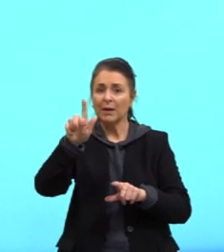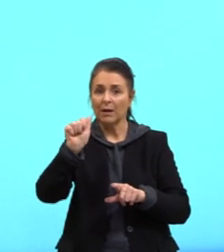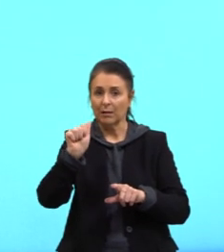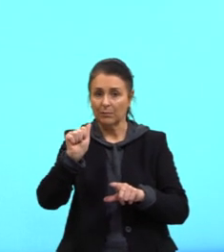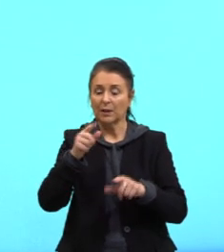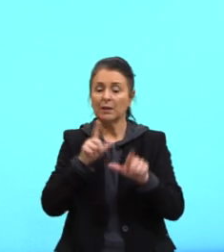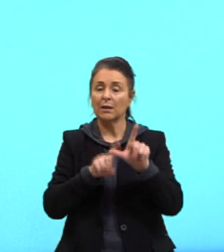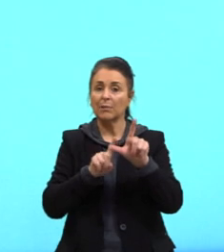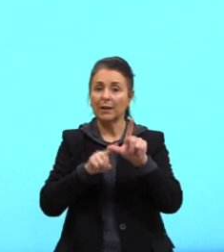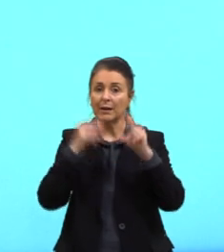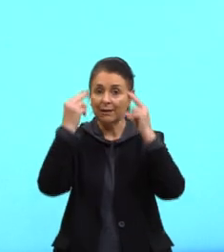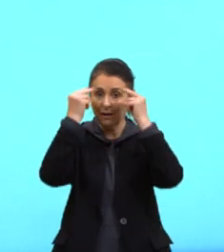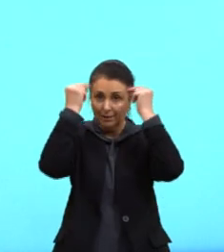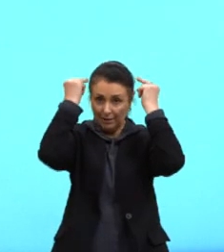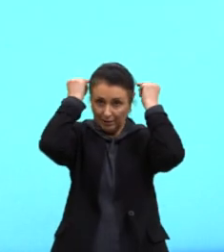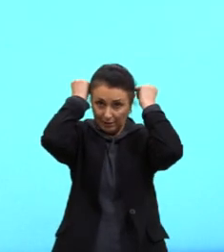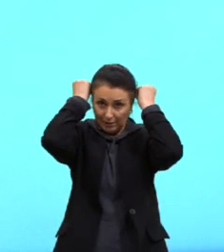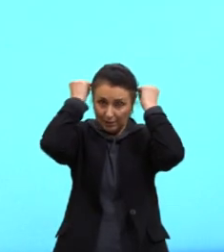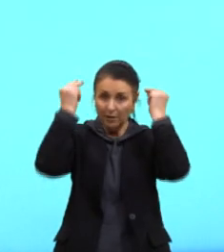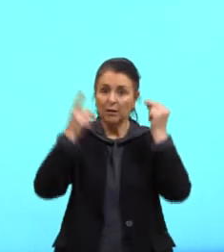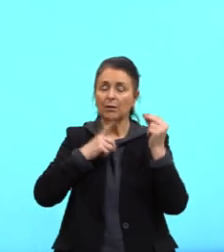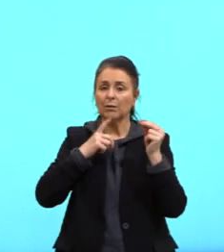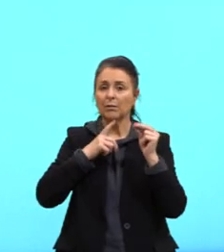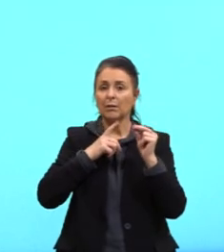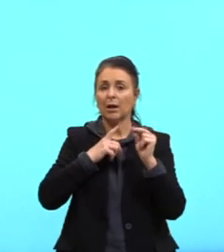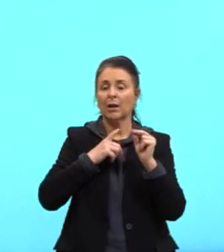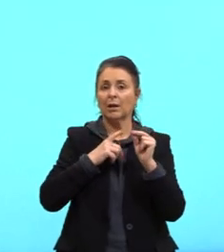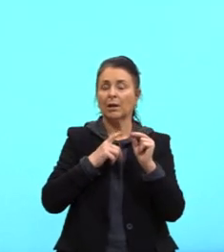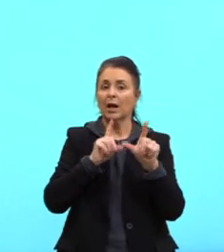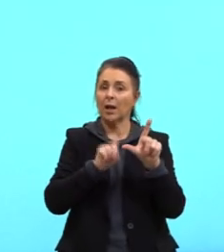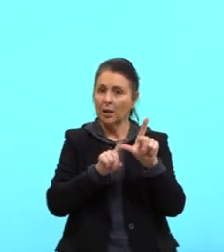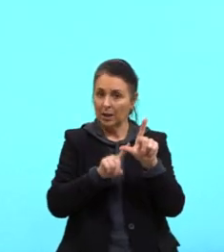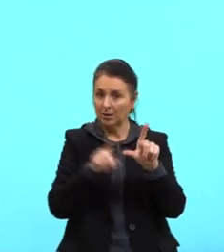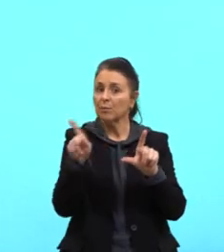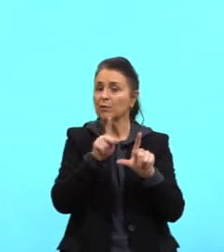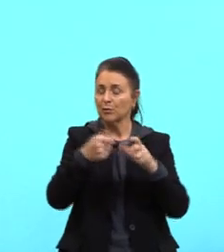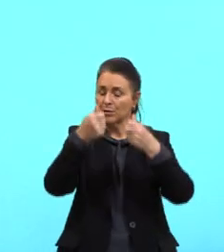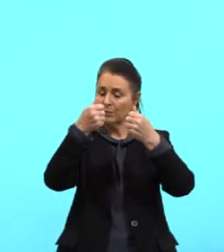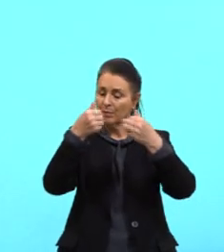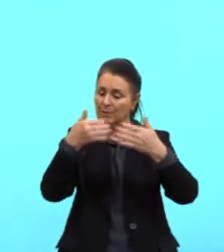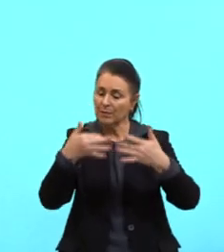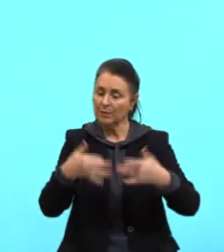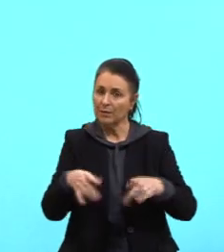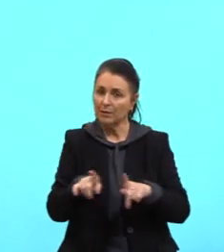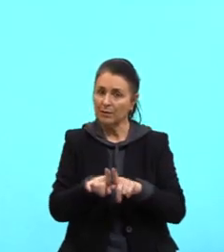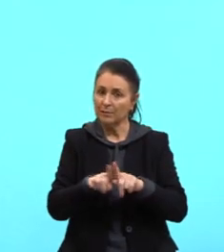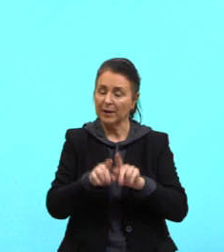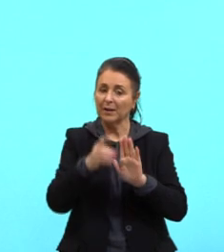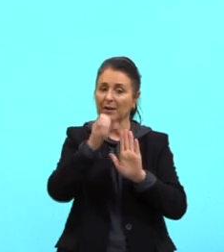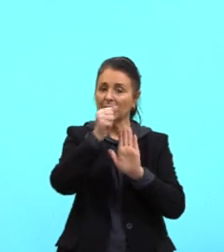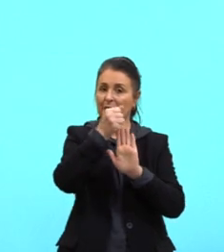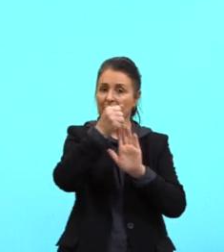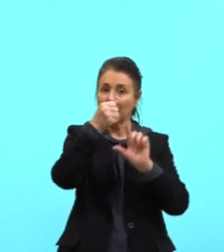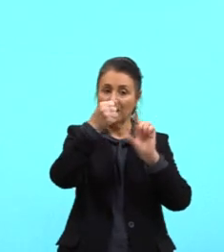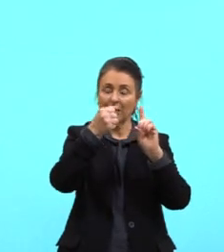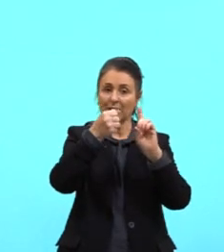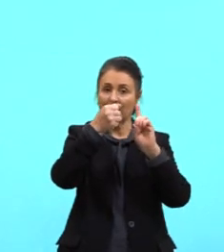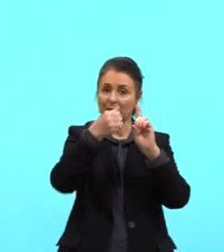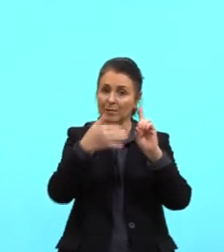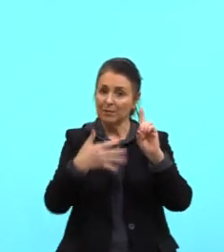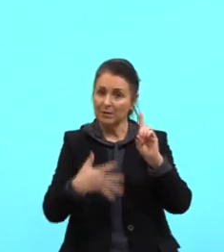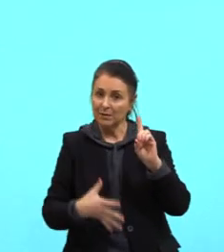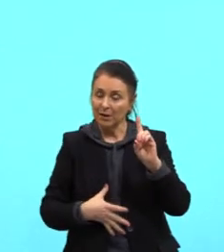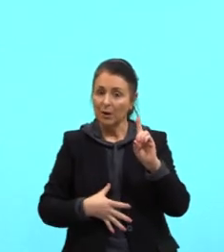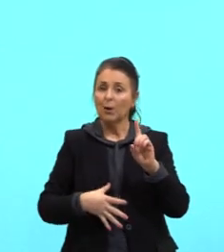aqui temos então a definição do Ômega que a gente já vai falar e aqui a definição então de aceleração centrípeta